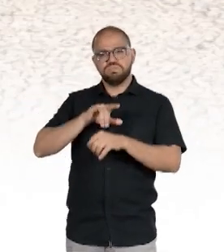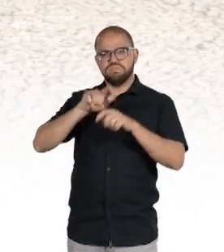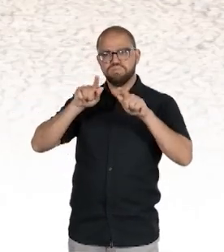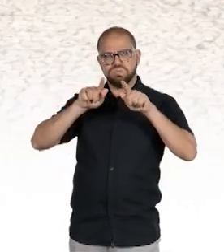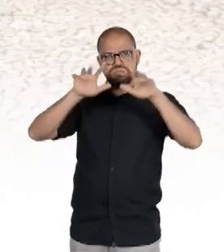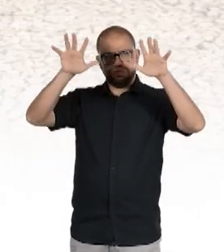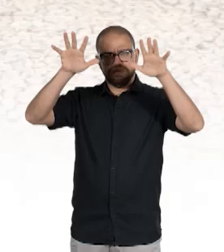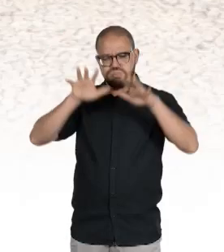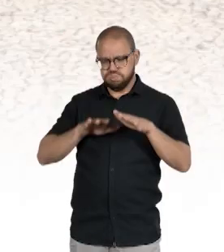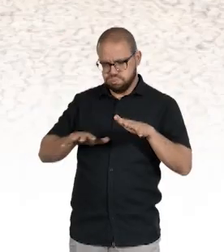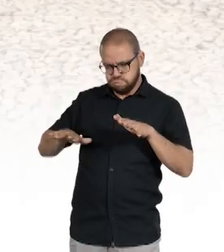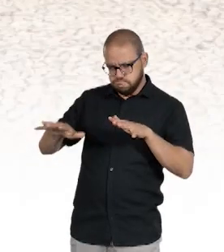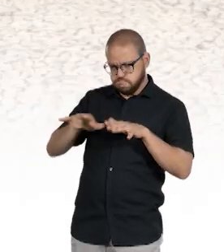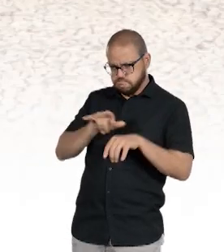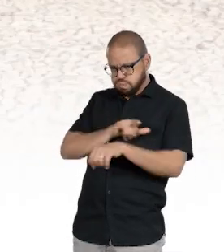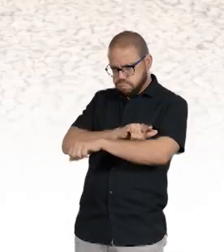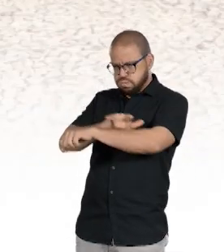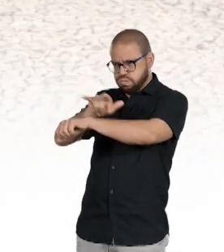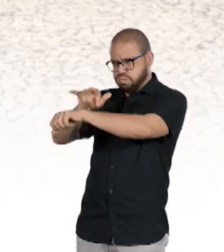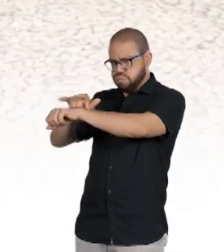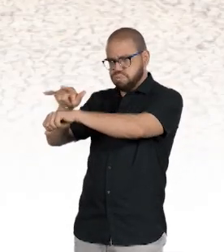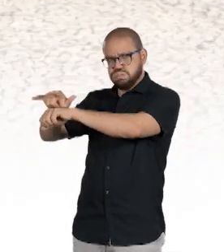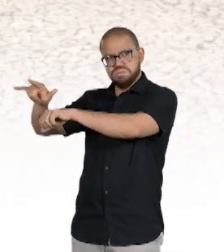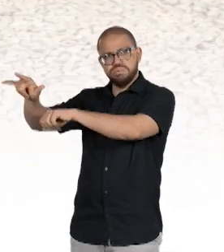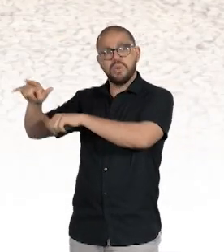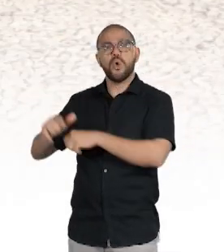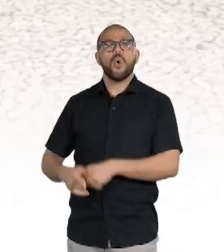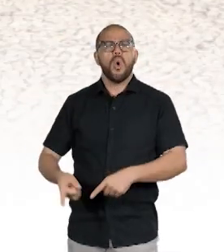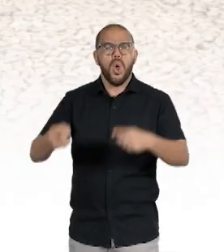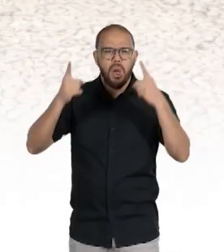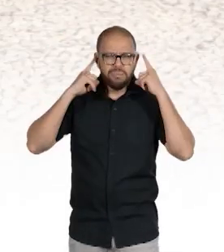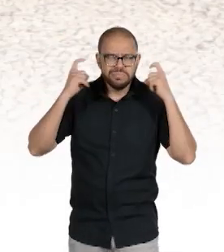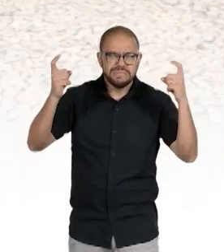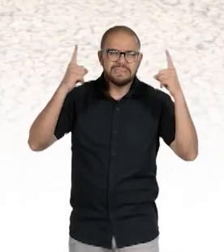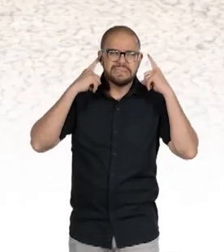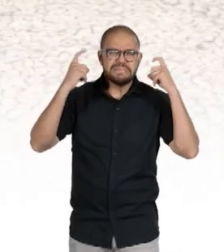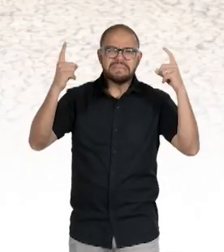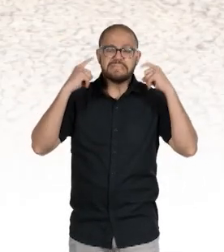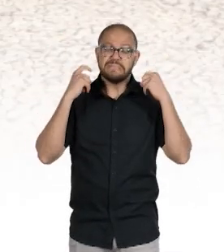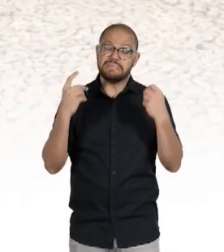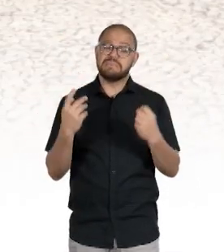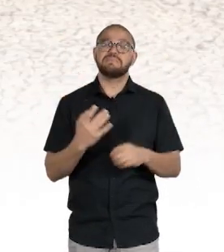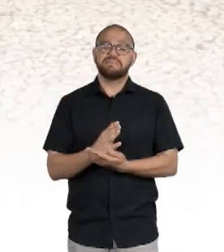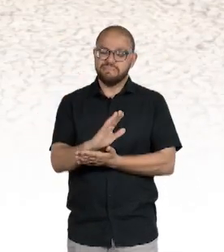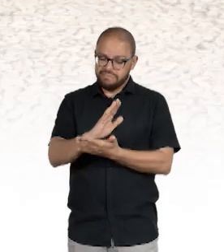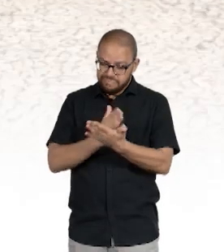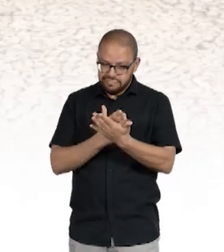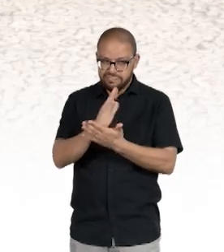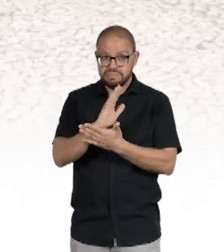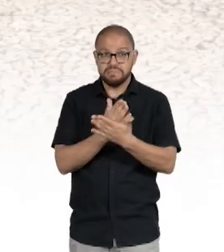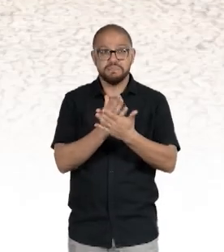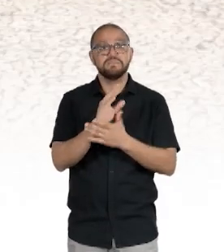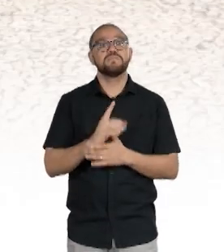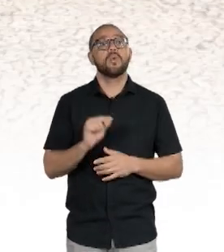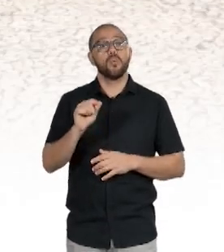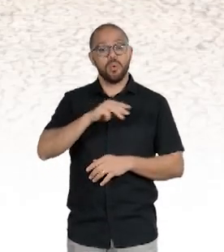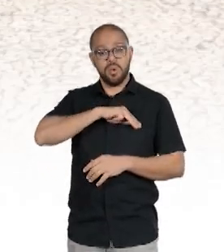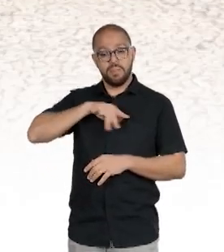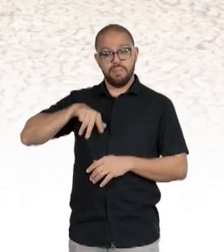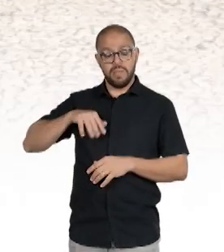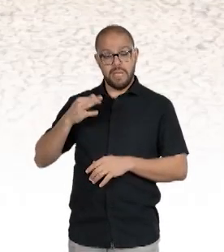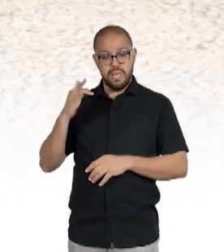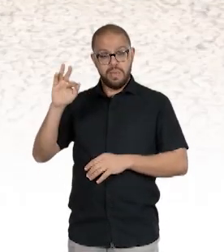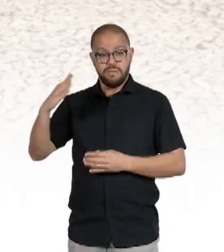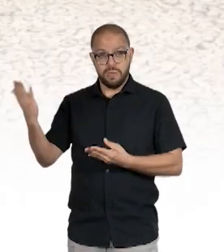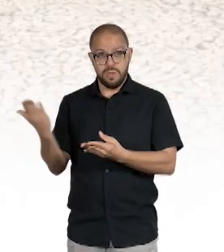Congonhas denunciaram o incômodo causado pelo barulho das aeronaves. A situação motivou uma ação